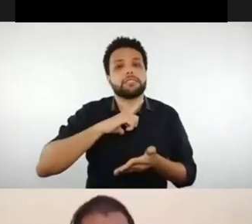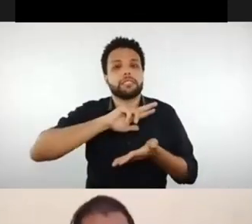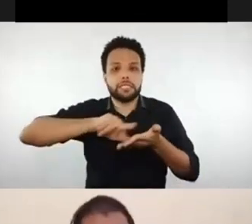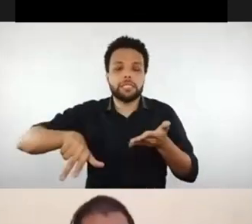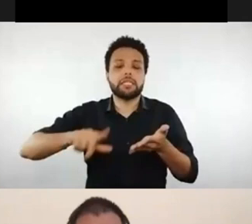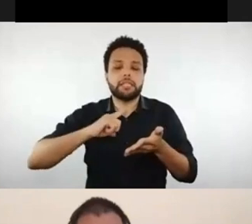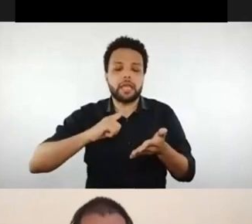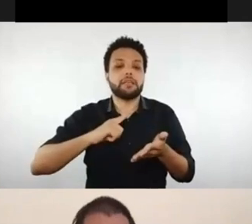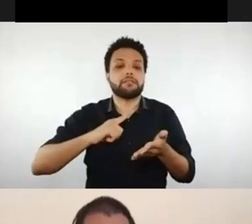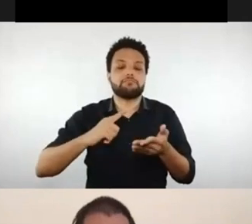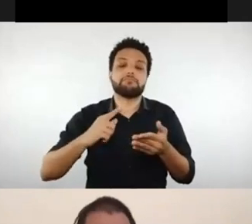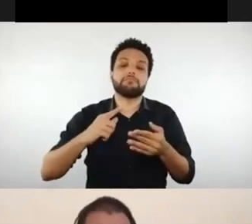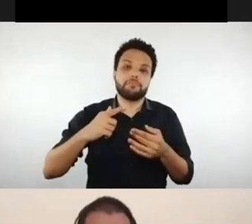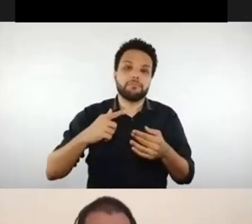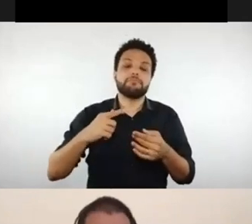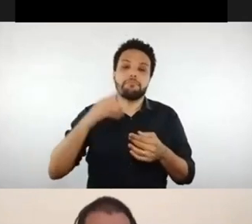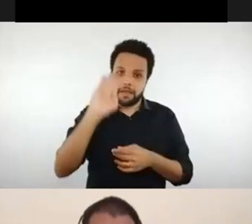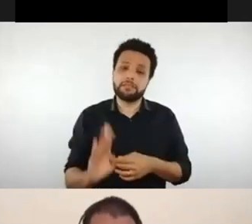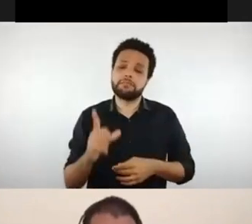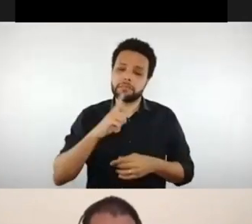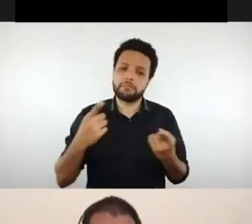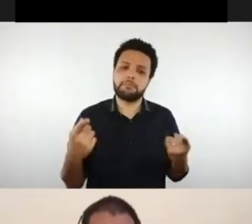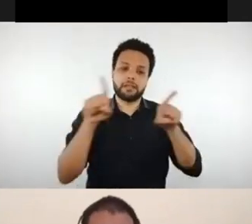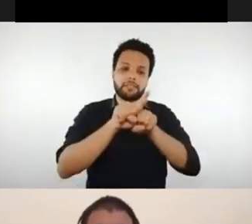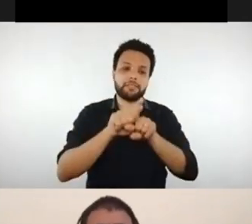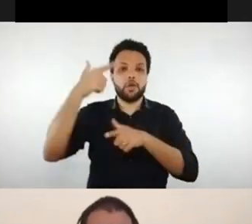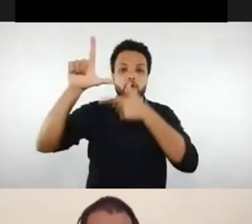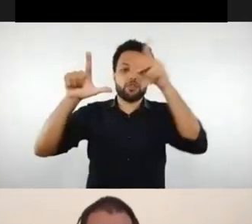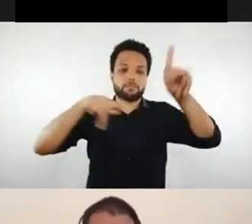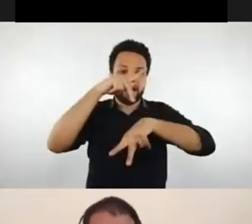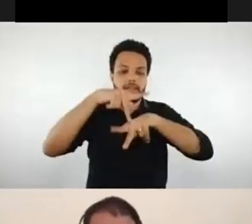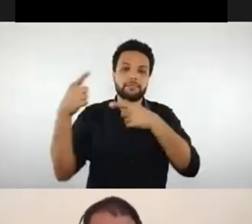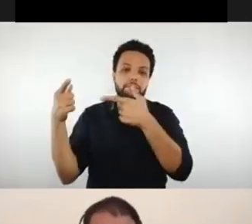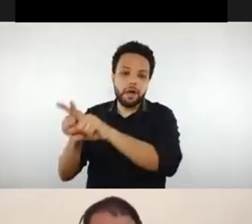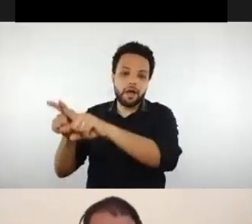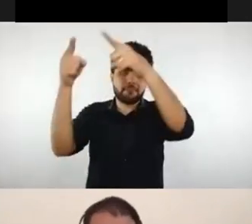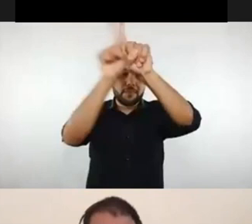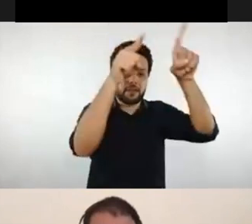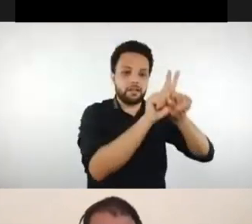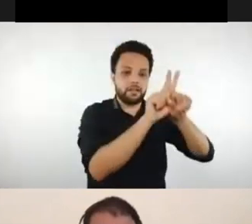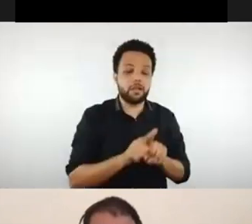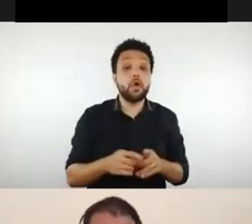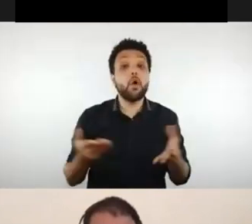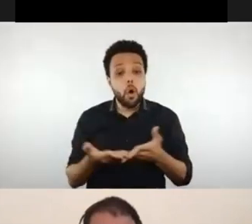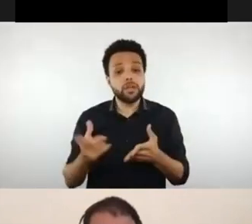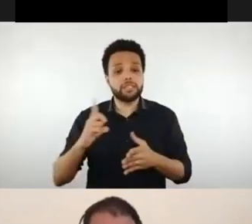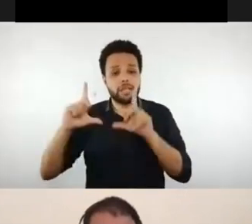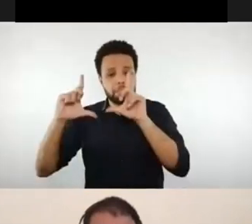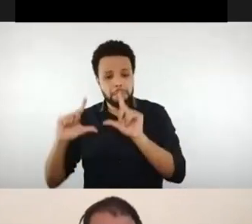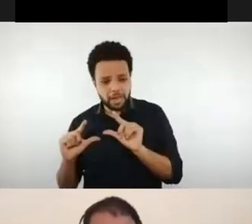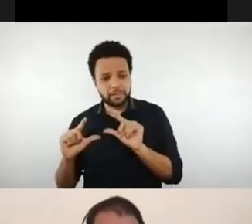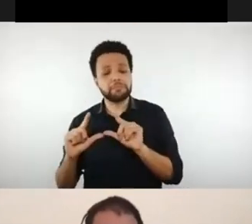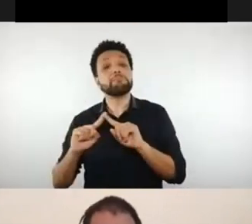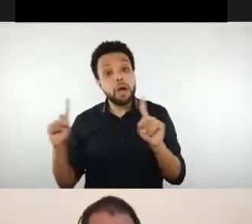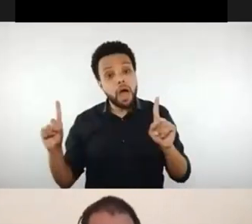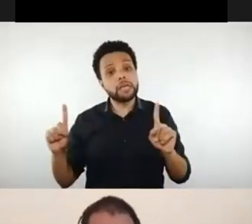de coprodução internacionais muito interessantes. Né? Então, não existe essa falta. Tem menos do que a gente gostaria, mas a gente tem acordo de coprodução